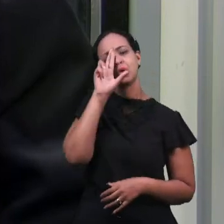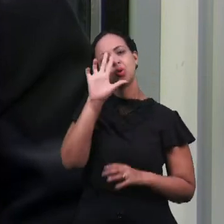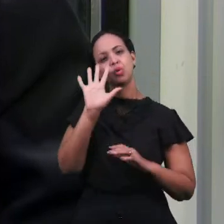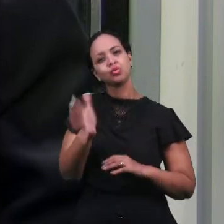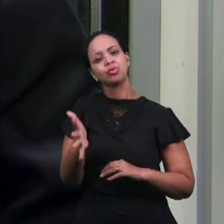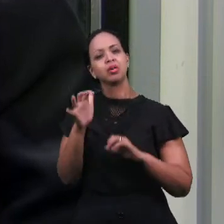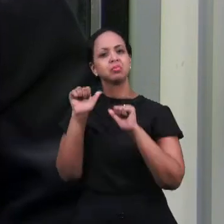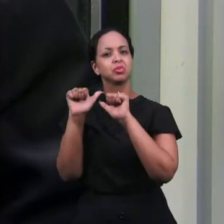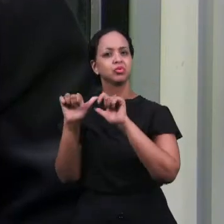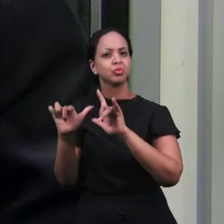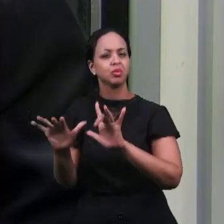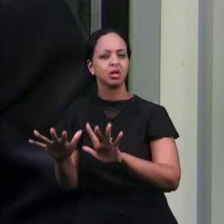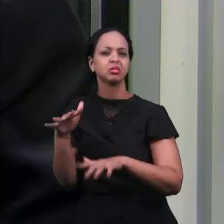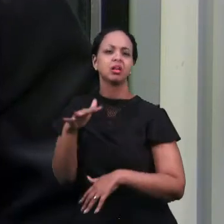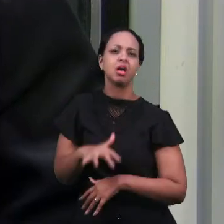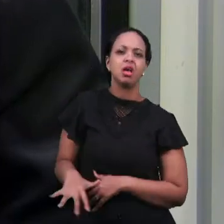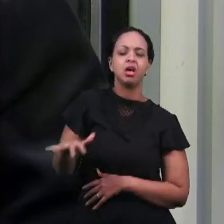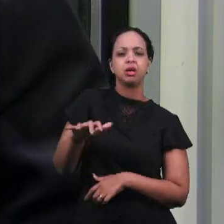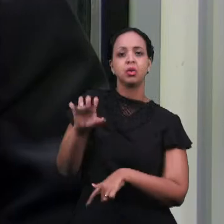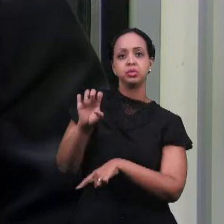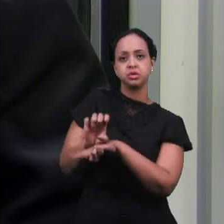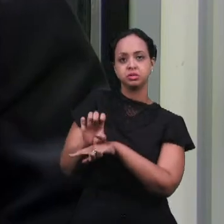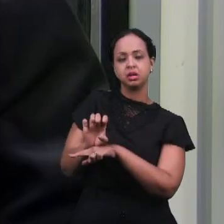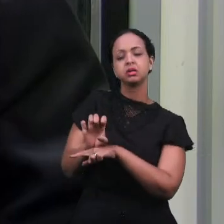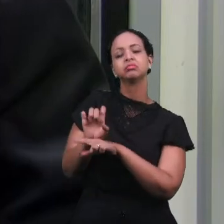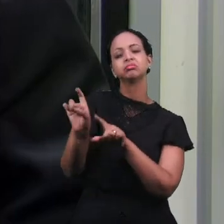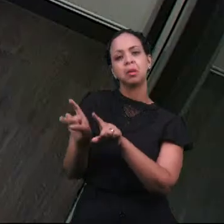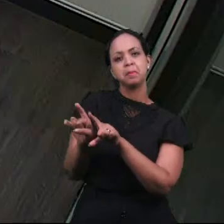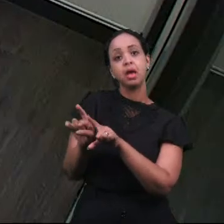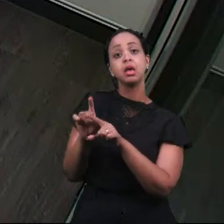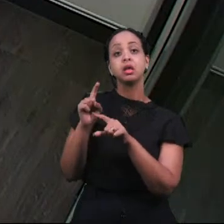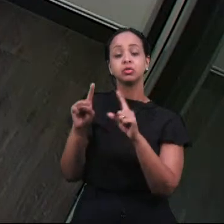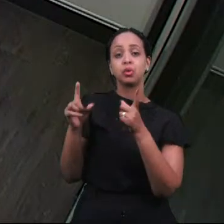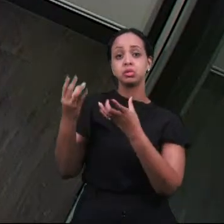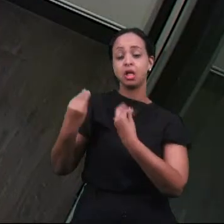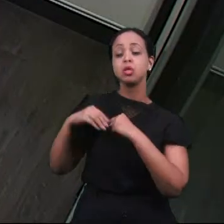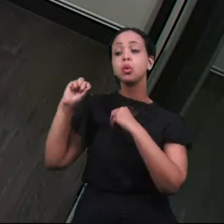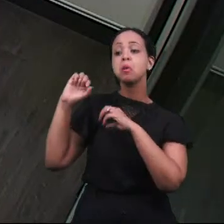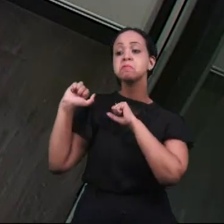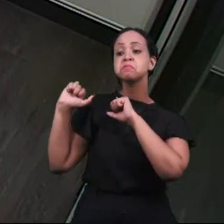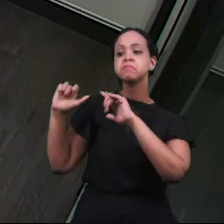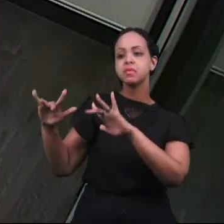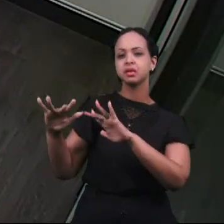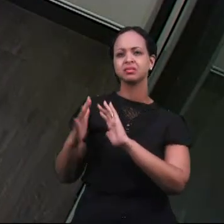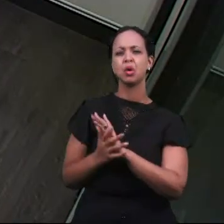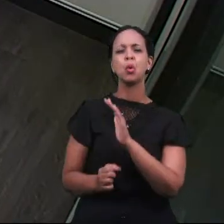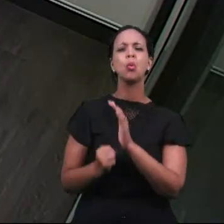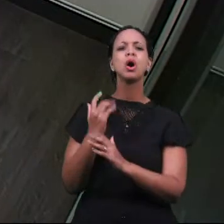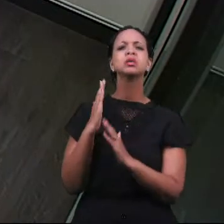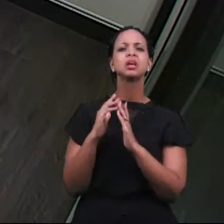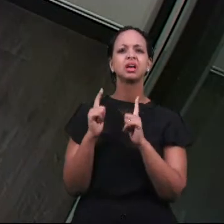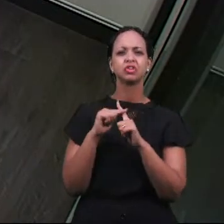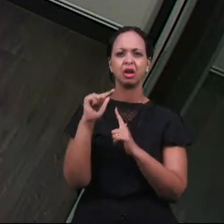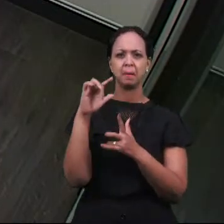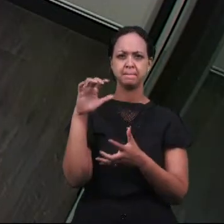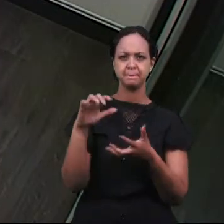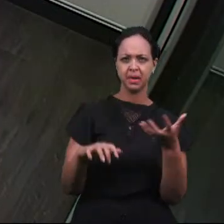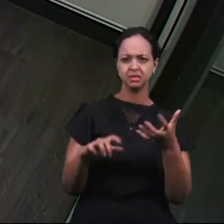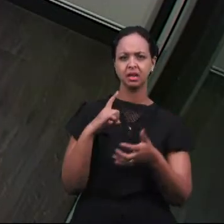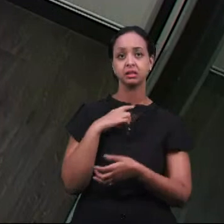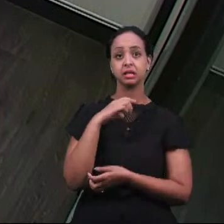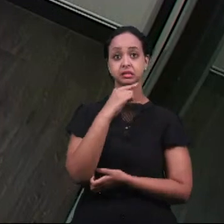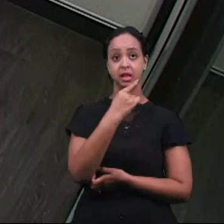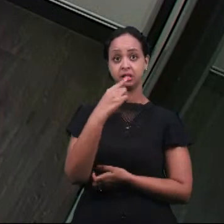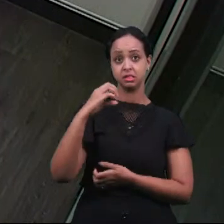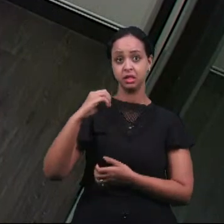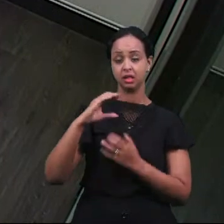ali a região, nos dado uma bênção. O senhor lembra quantas igrejas ali nós temos? Brasília, nós temos 70